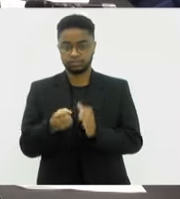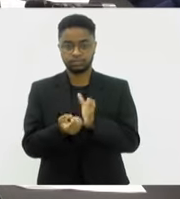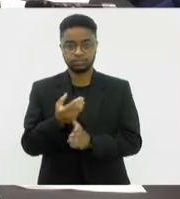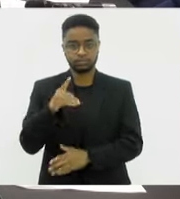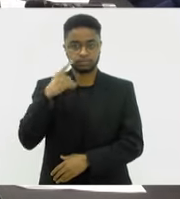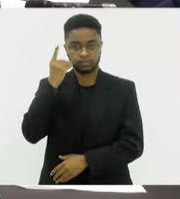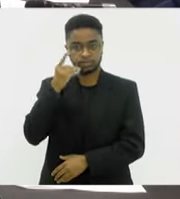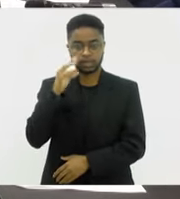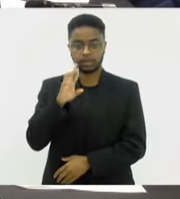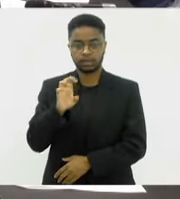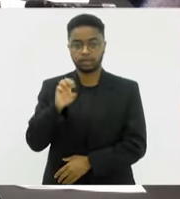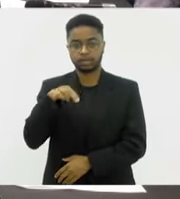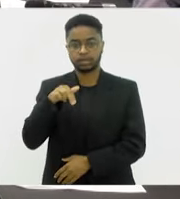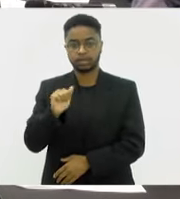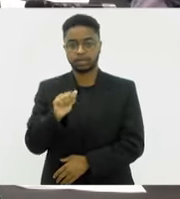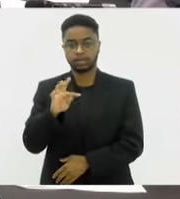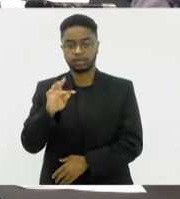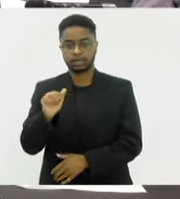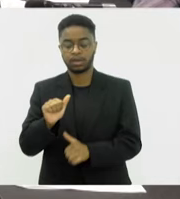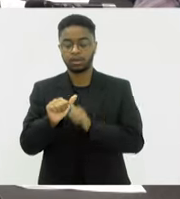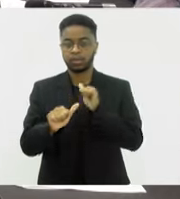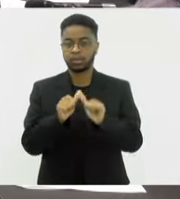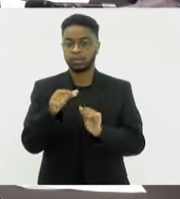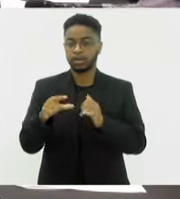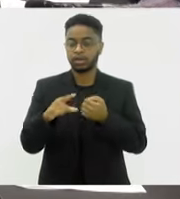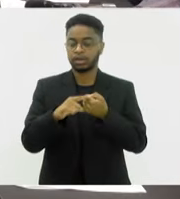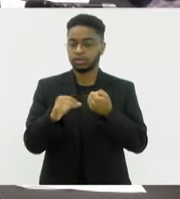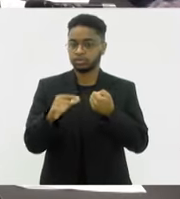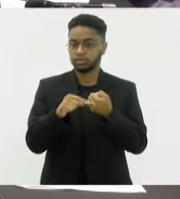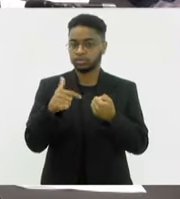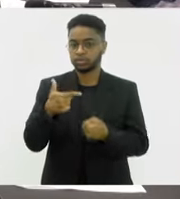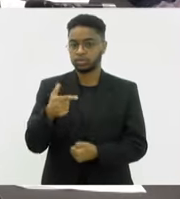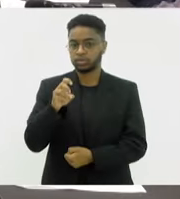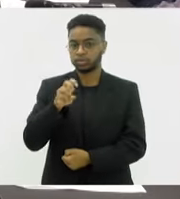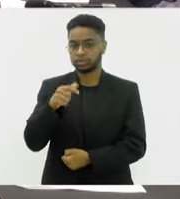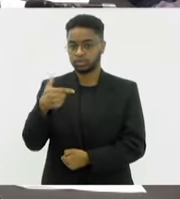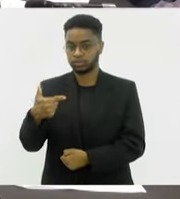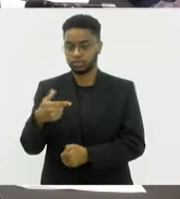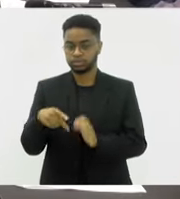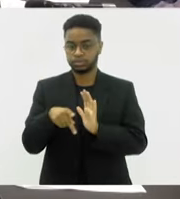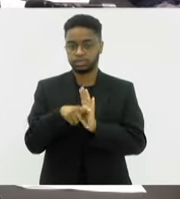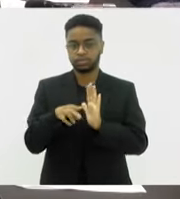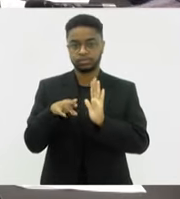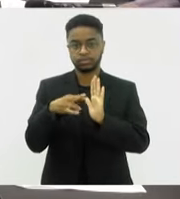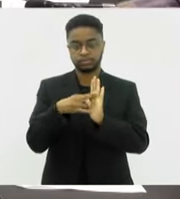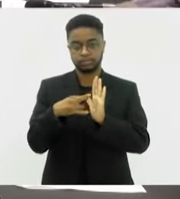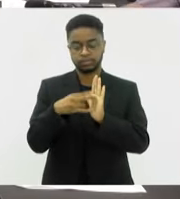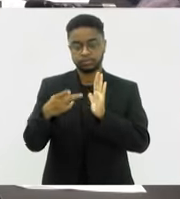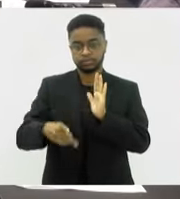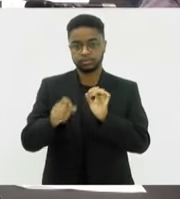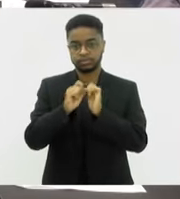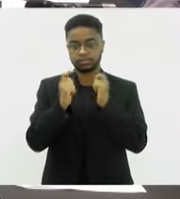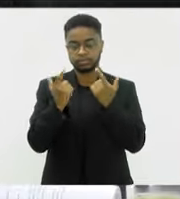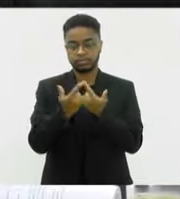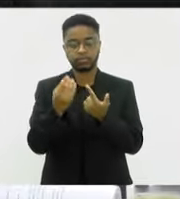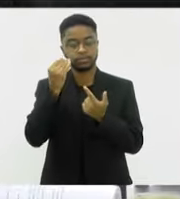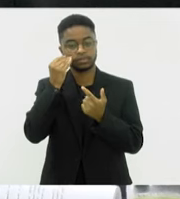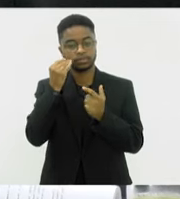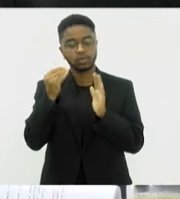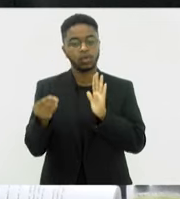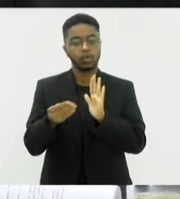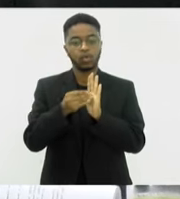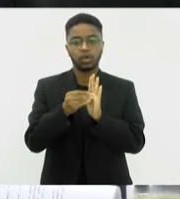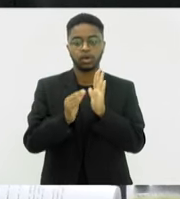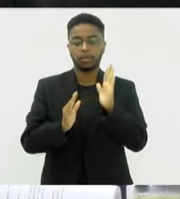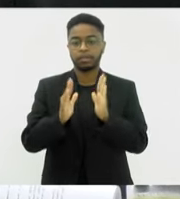Souza, que altera o artigo 252 do Regimento Interno da Assembleia Legislativa para incluir a previsão de licença maternidade e